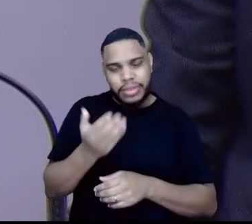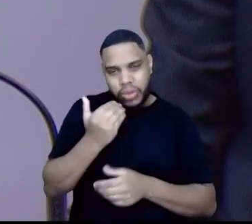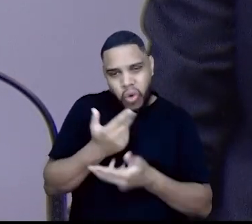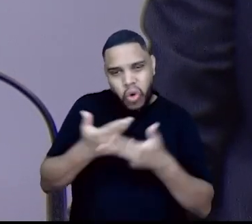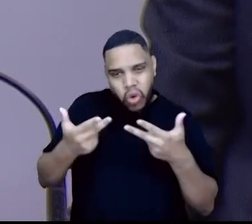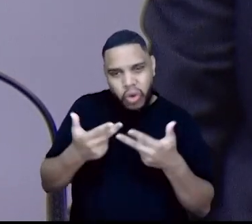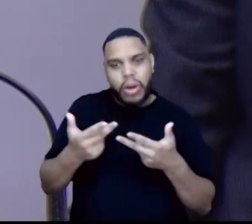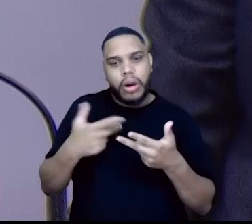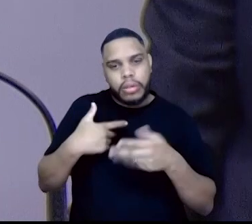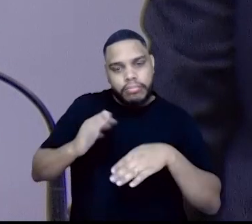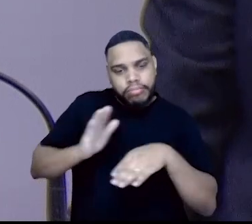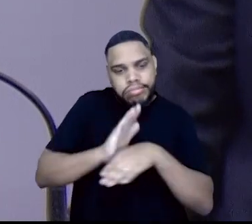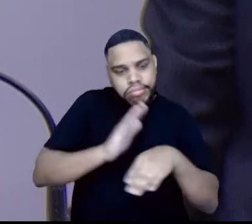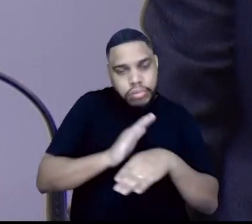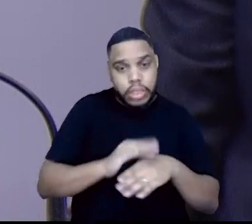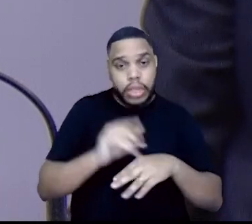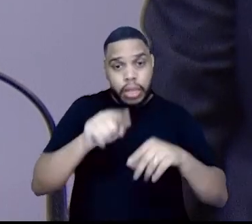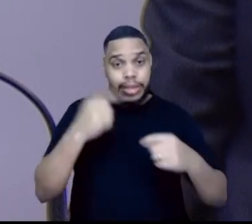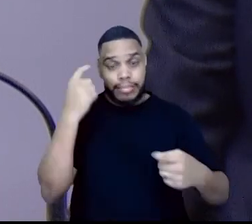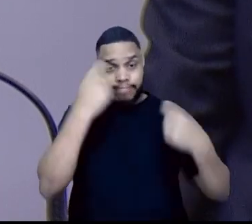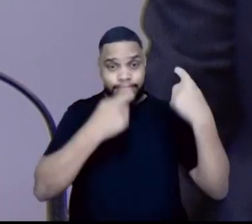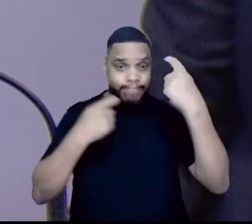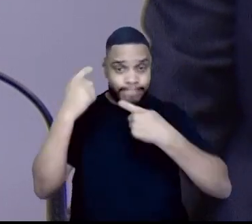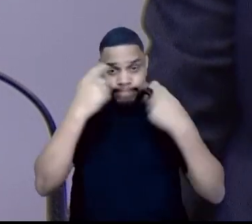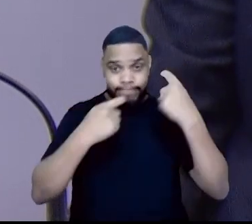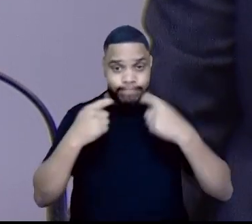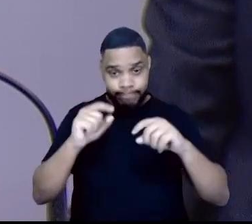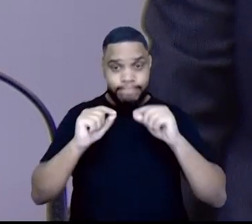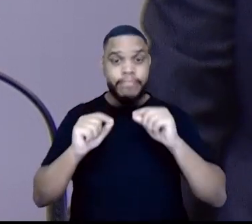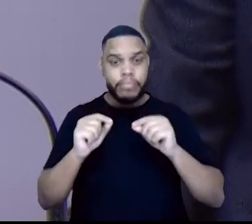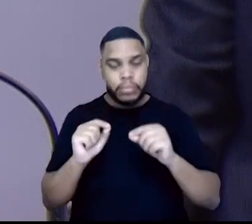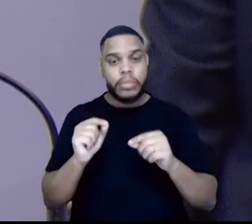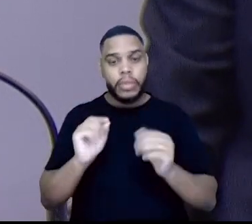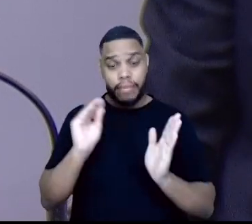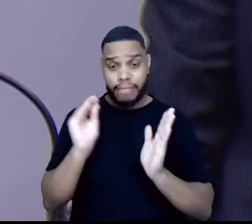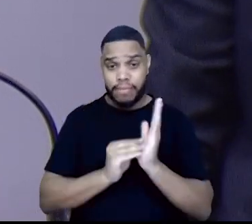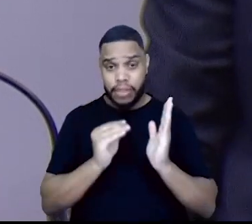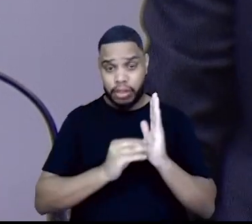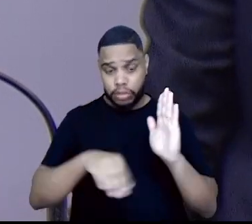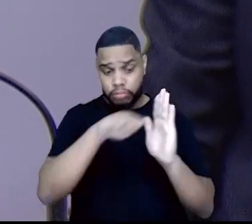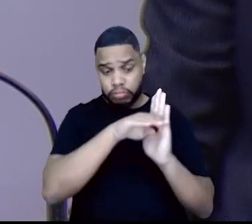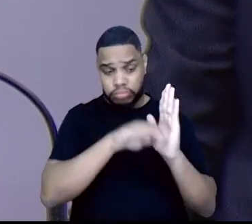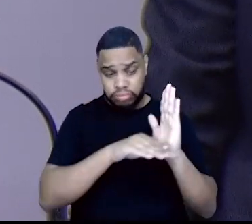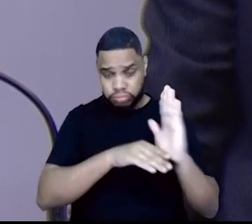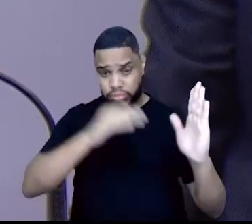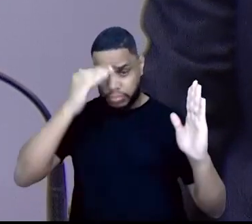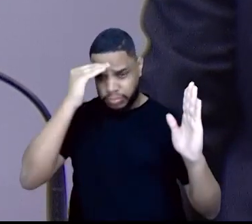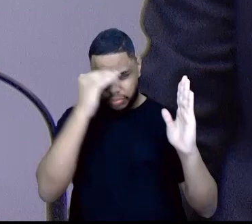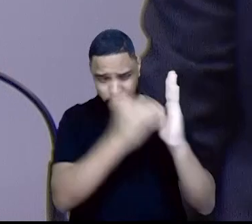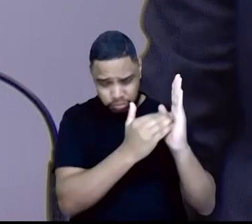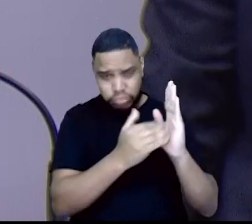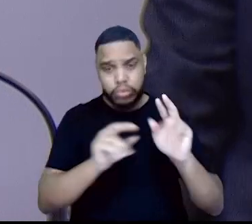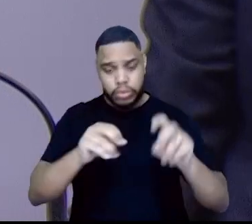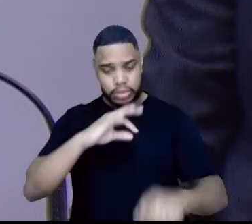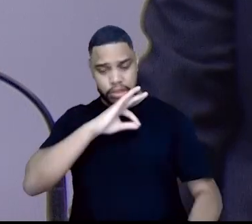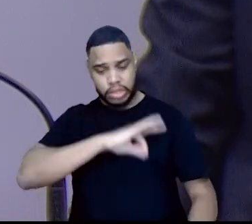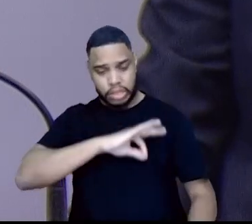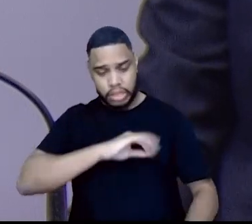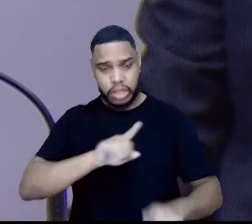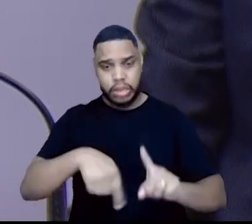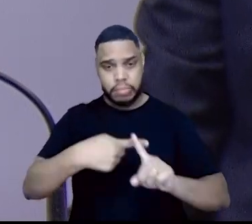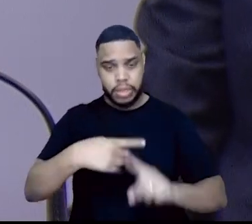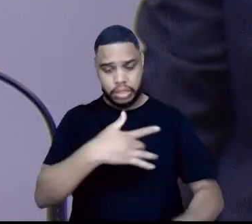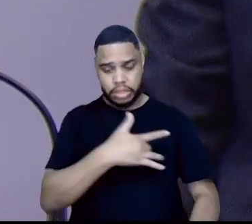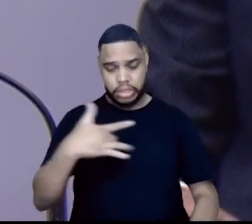representam preocupante indicativo do descumprimento de normas basilares sobre salário e saúde e segurança